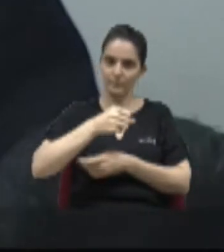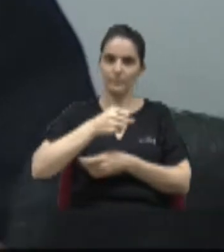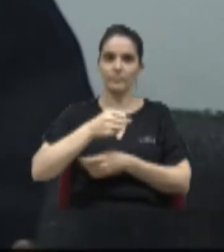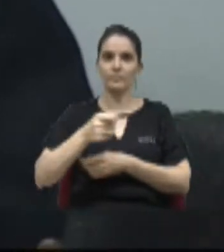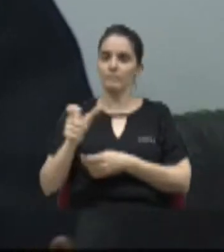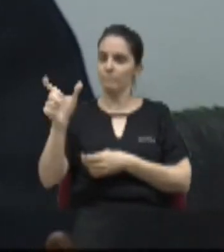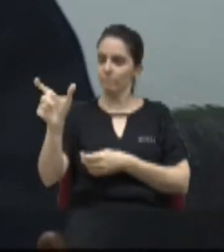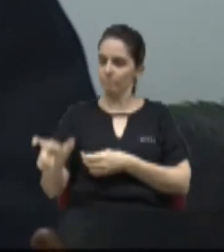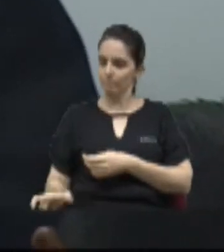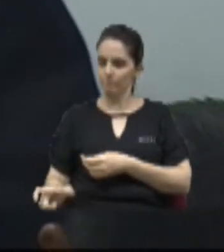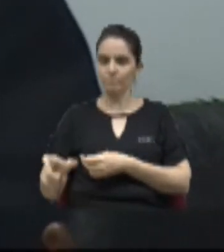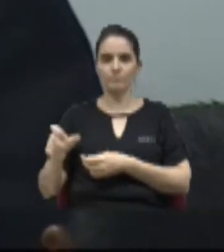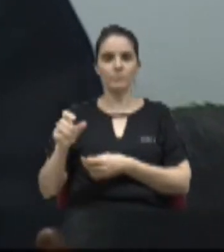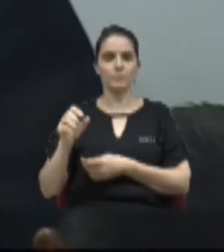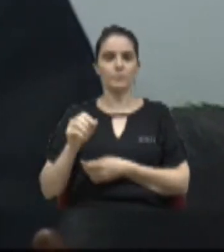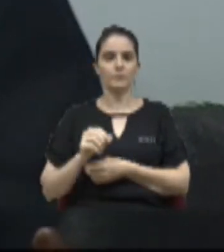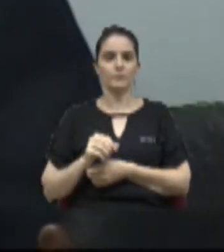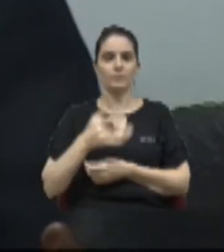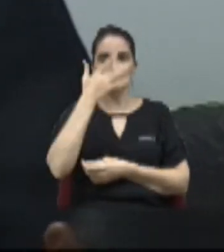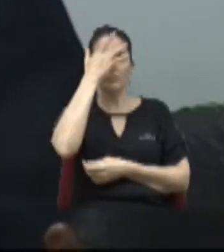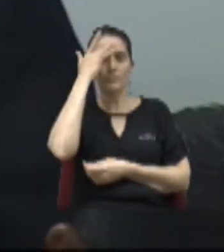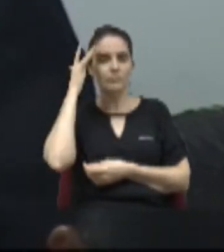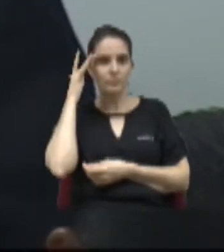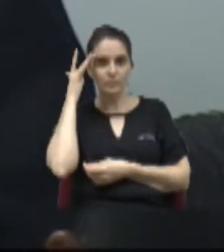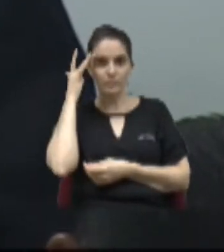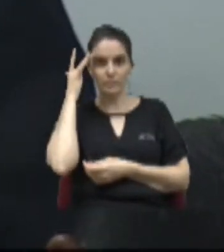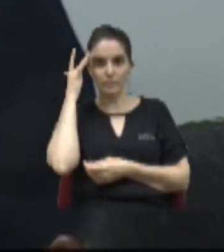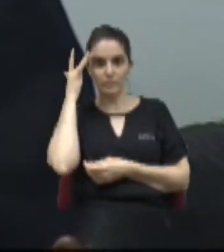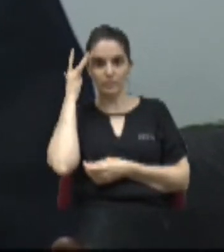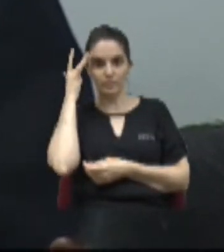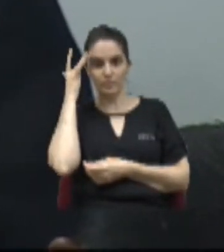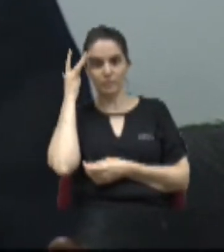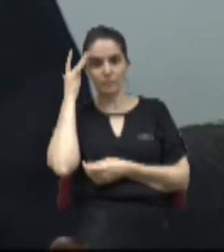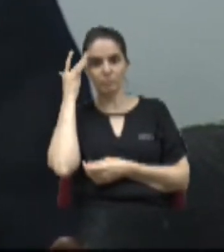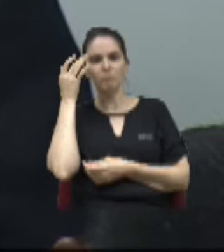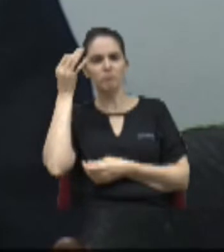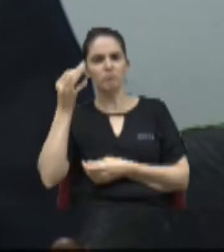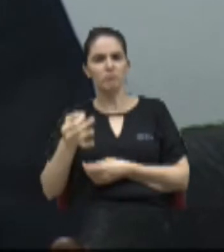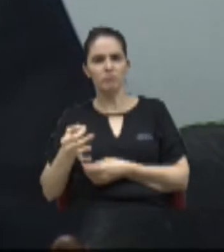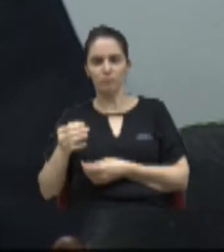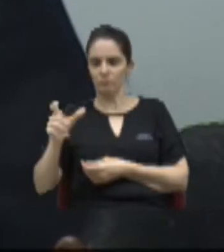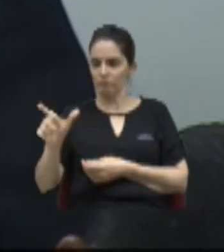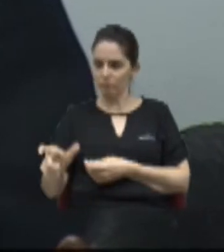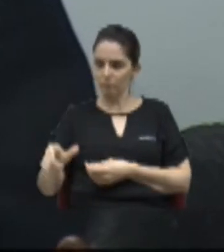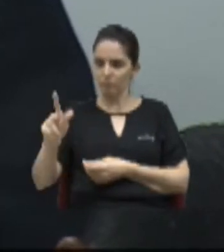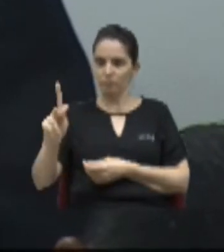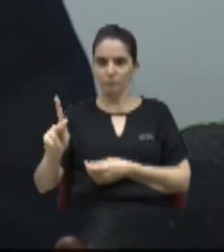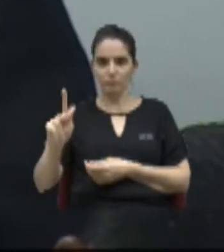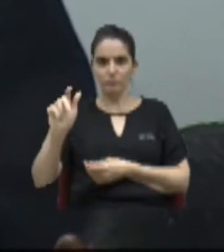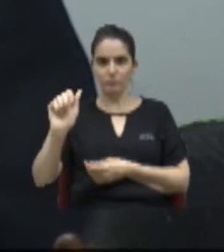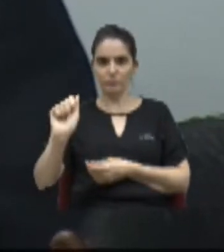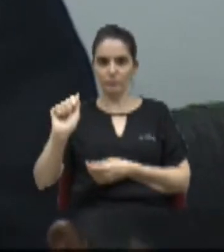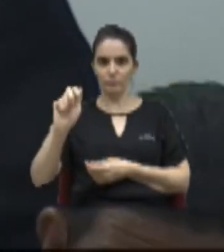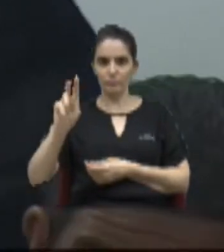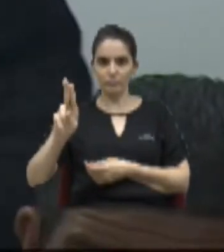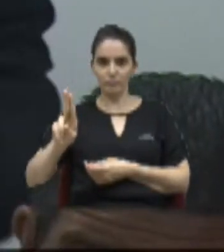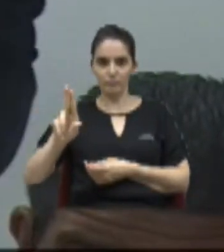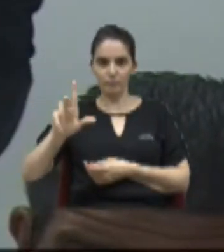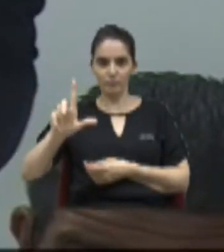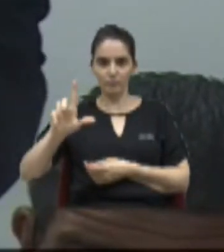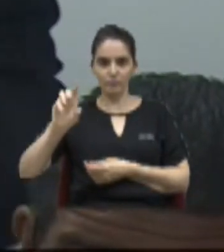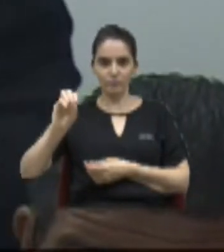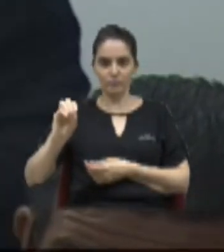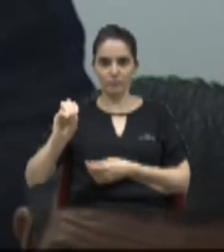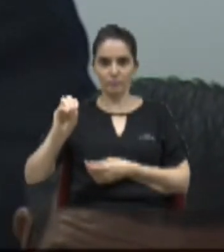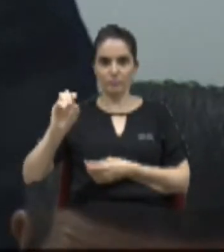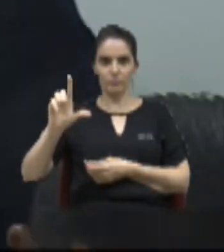pessoas que têm vocação e têm principalmente a